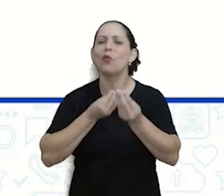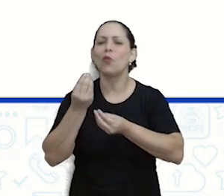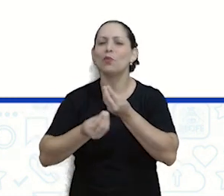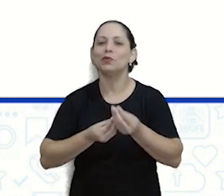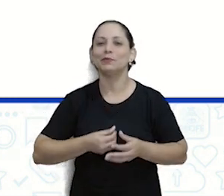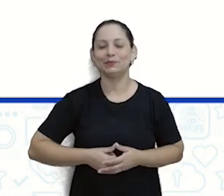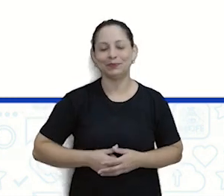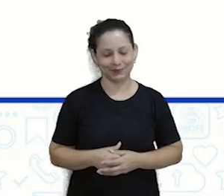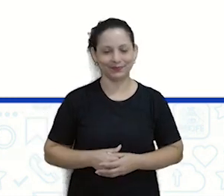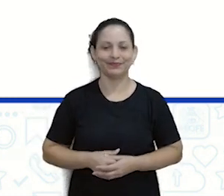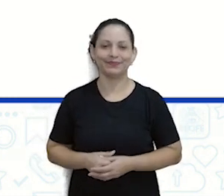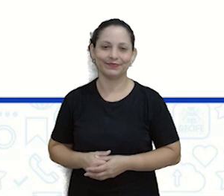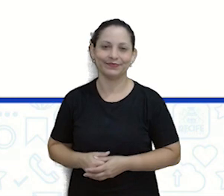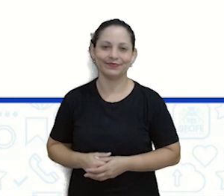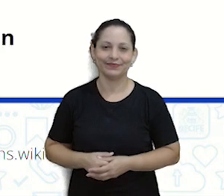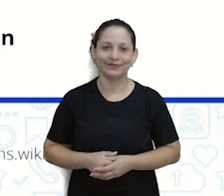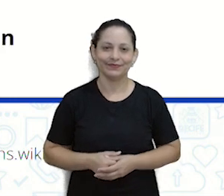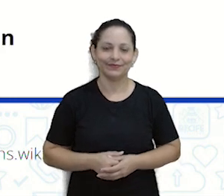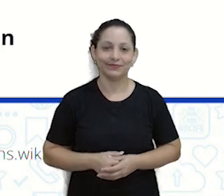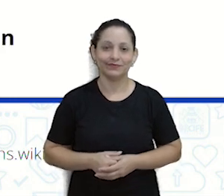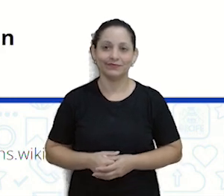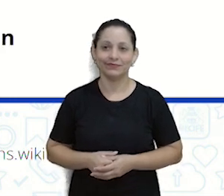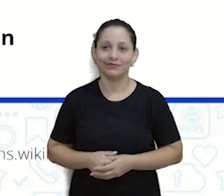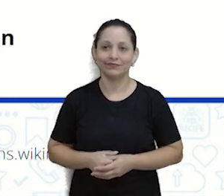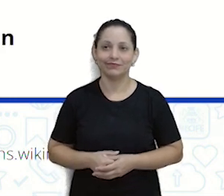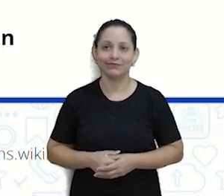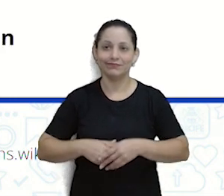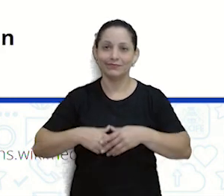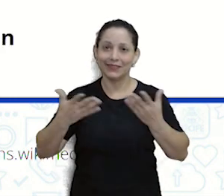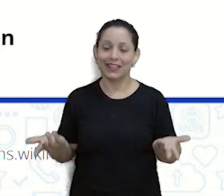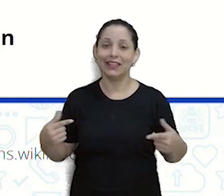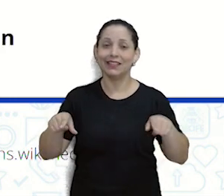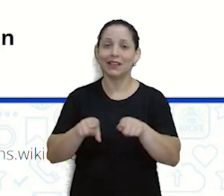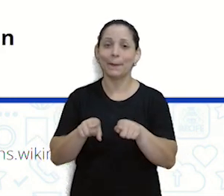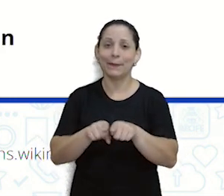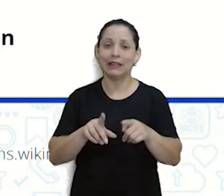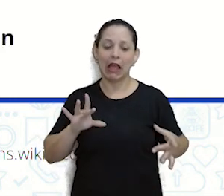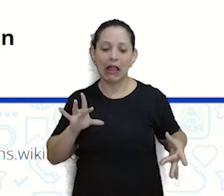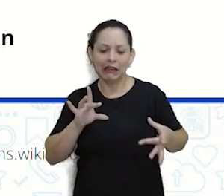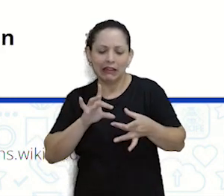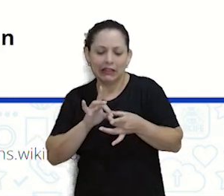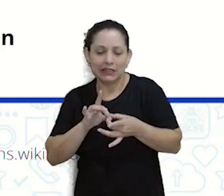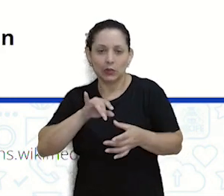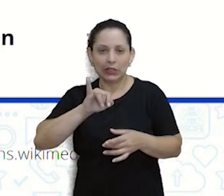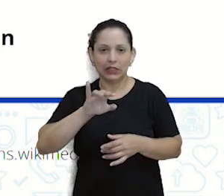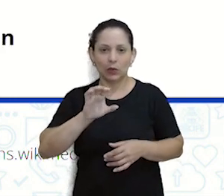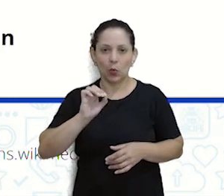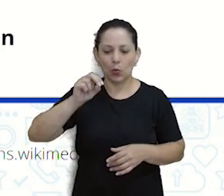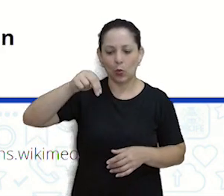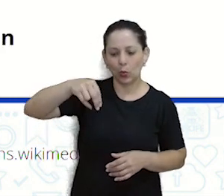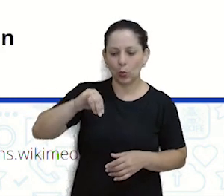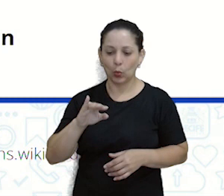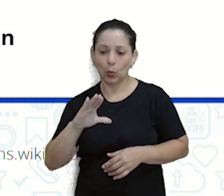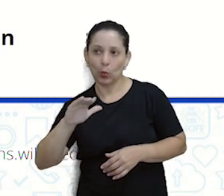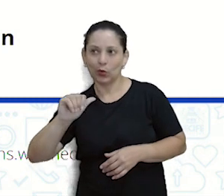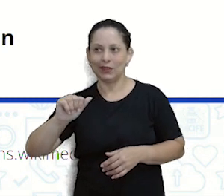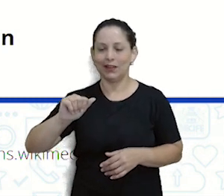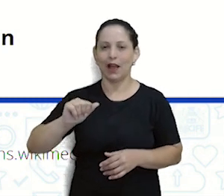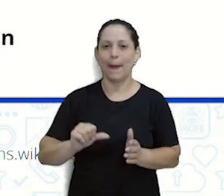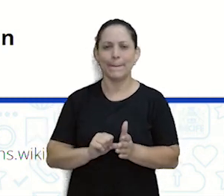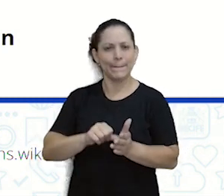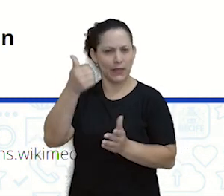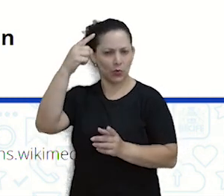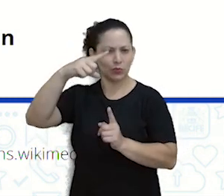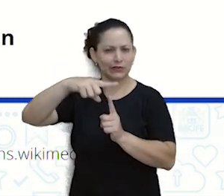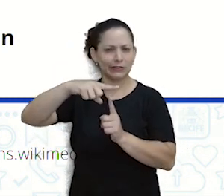de elétrons, tá certo? E ligação iônica é o primeiro tipo de ligação química, né?